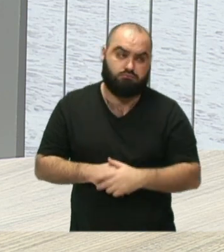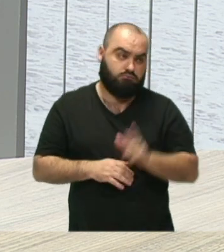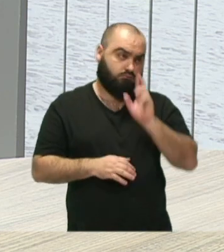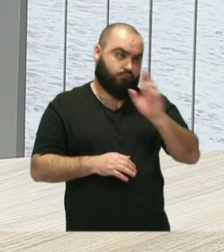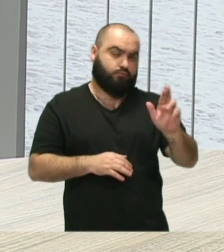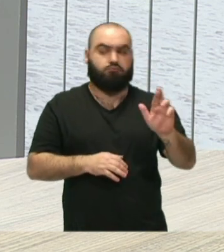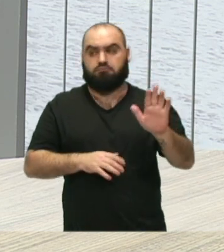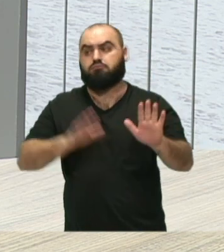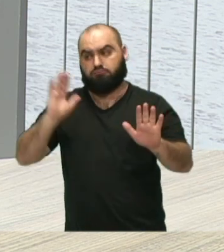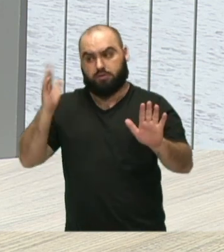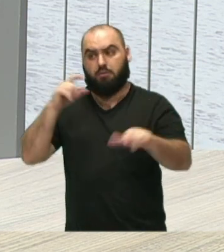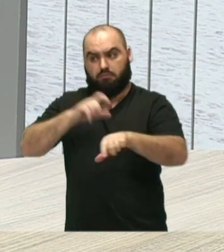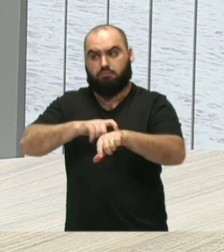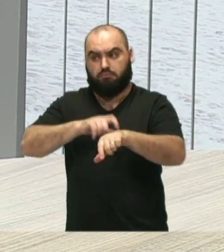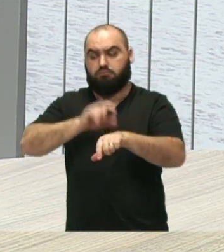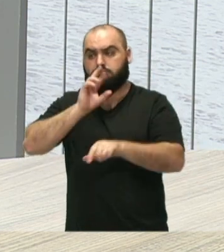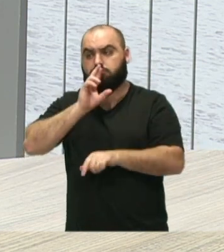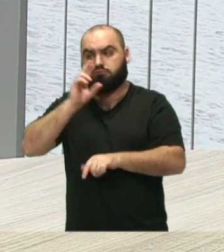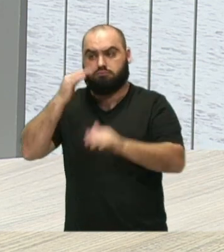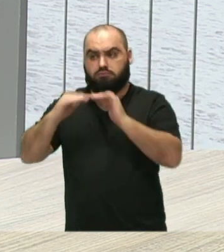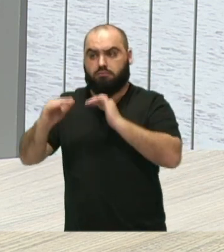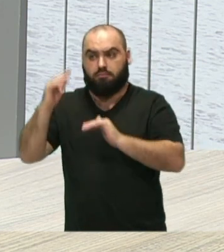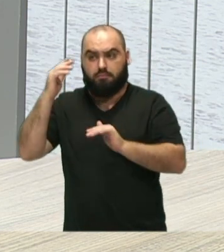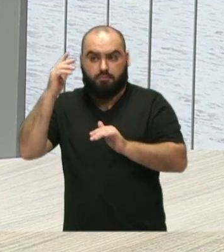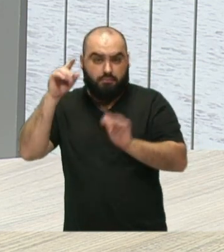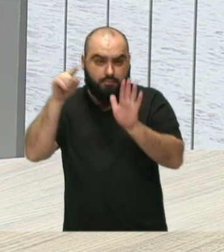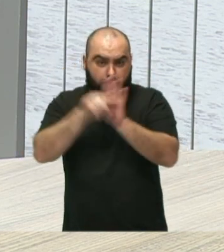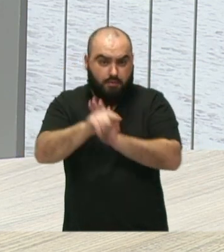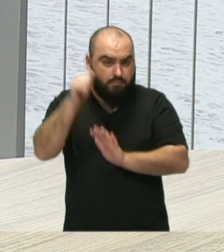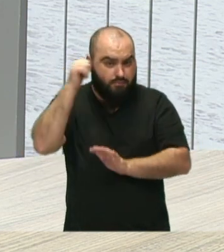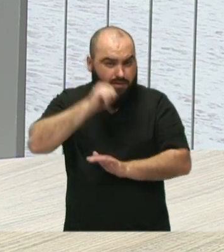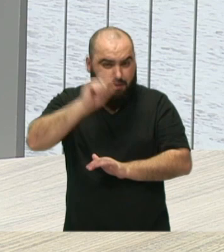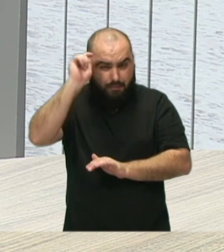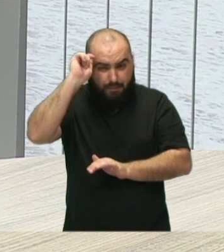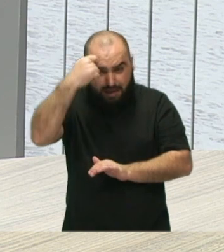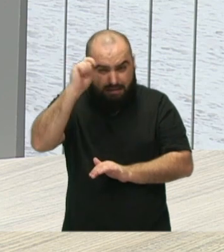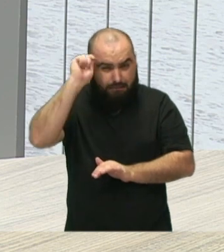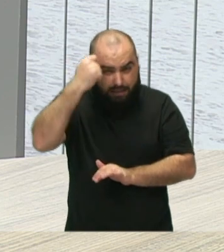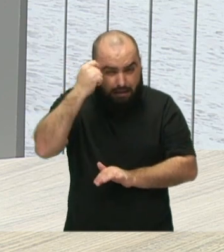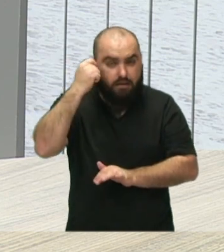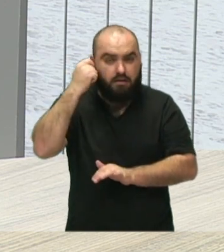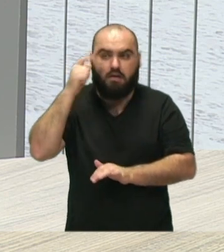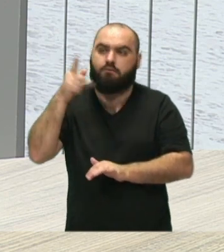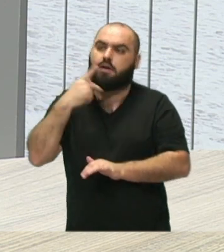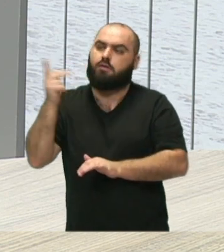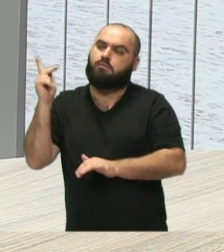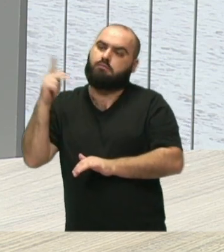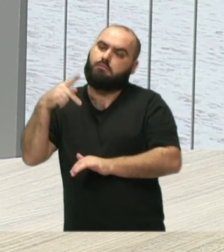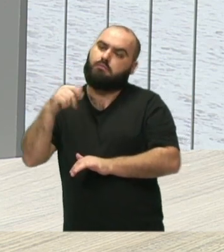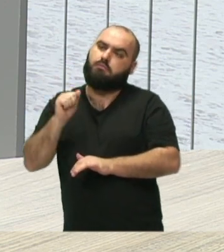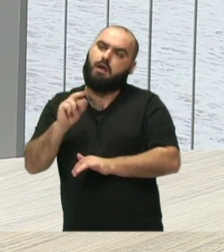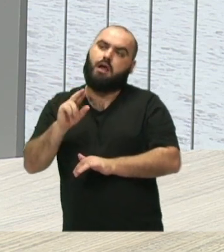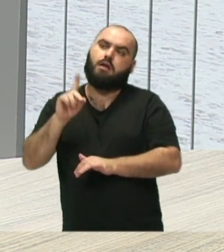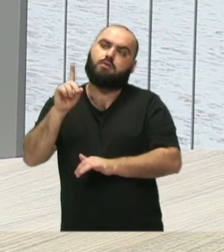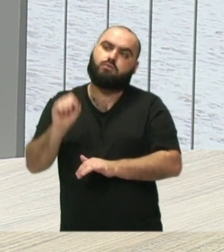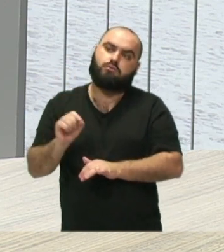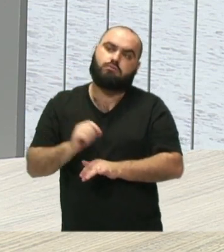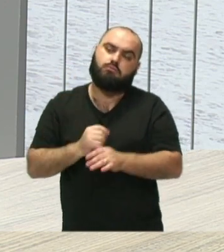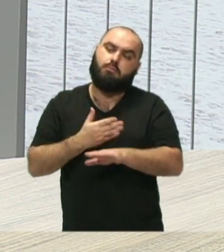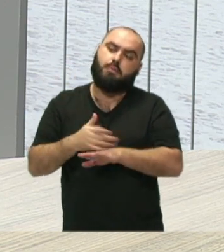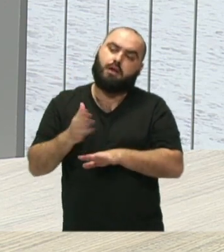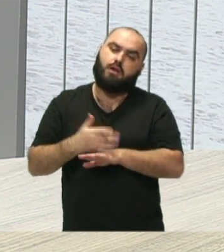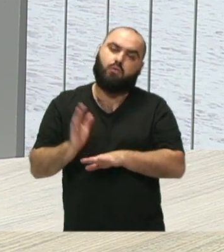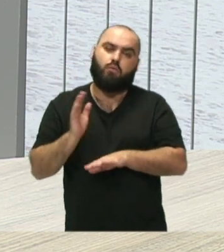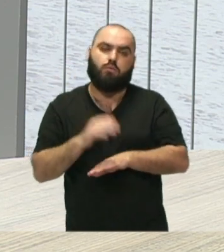discorde, já houveram momentos em que eu perguntei para mulheres negras, pretas, muito pretas, retintas, em que elas disseram que era pardo, em que elas disseram que era